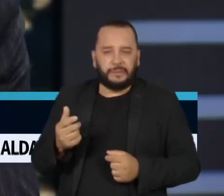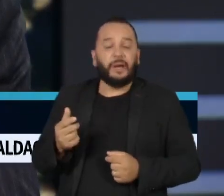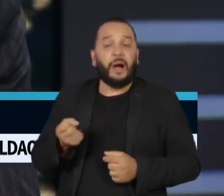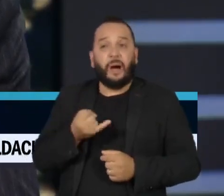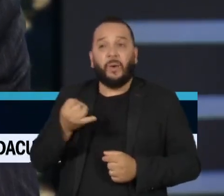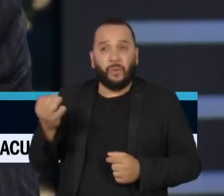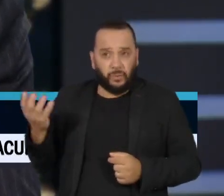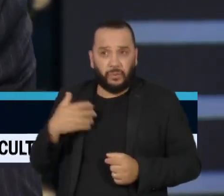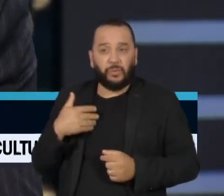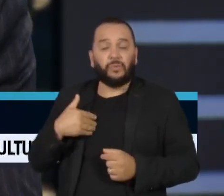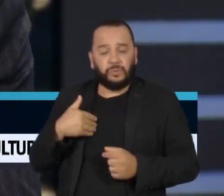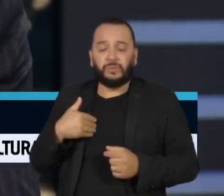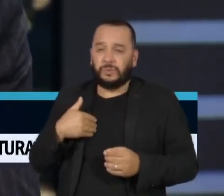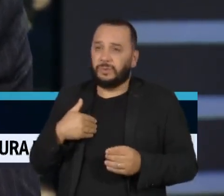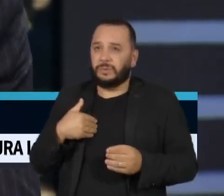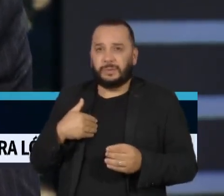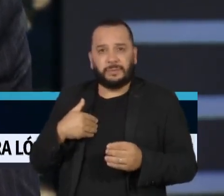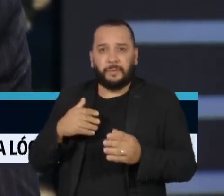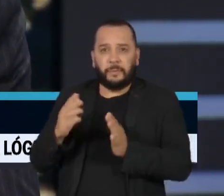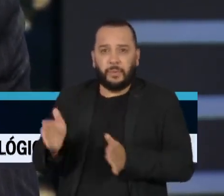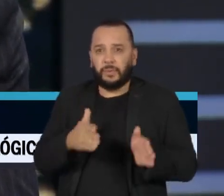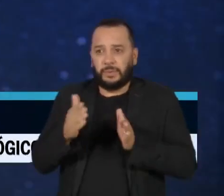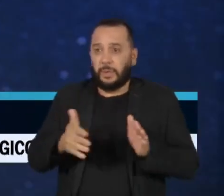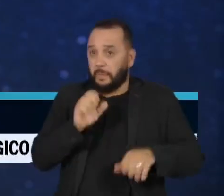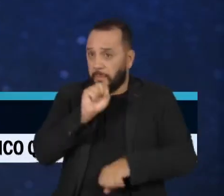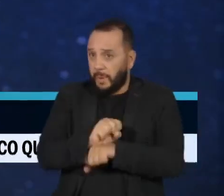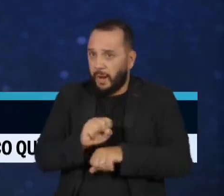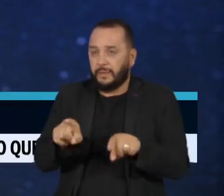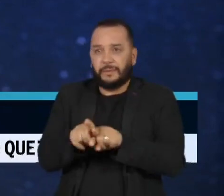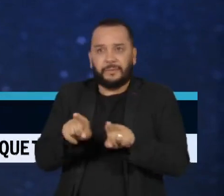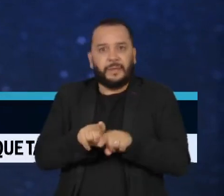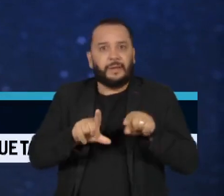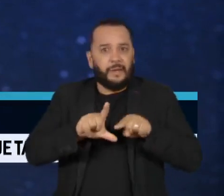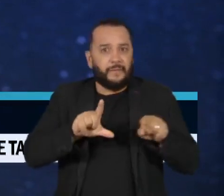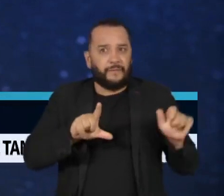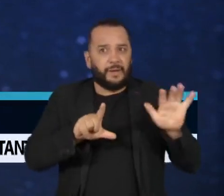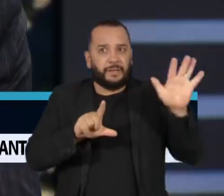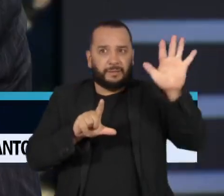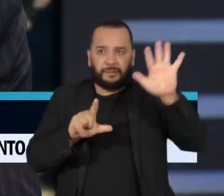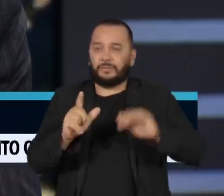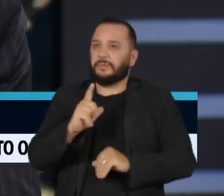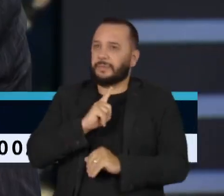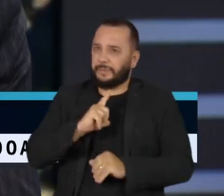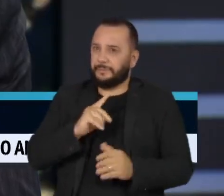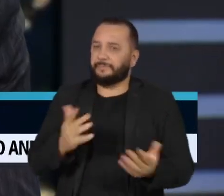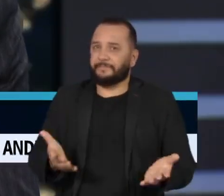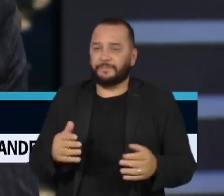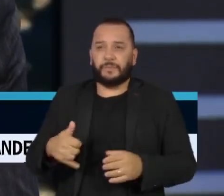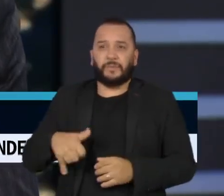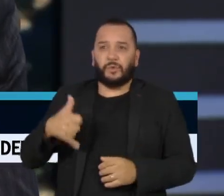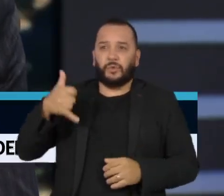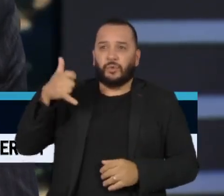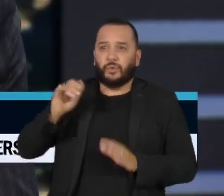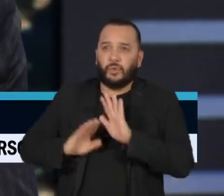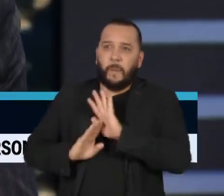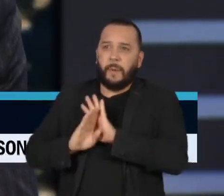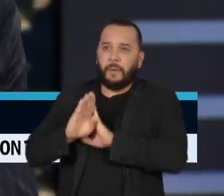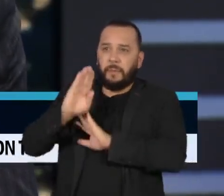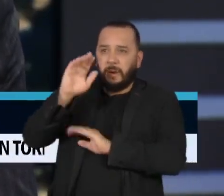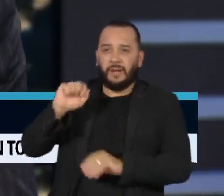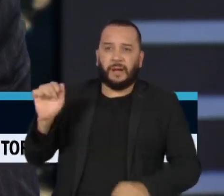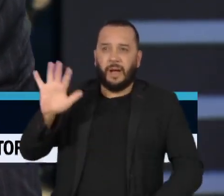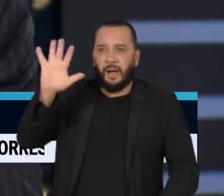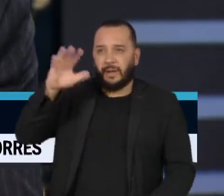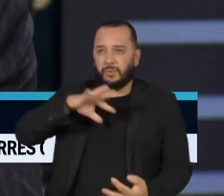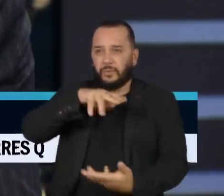algumas cadeias Então você tem um choque de oferta de um lado você tem um problema de inflação de outro você tem uma uma aumento do juros dos principais